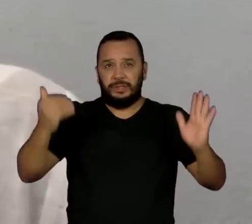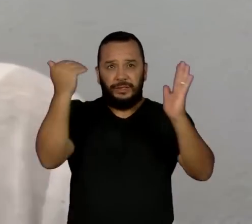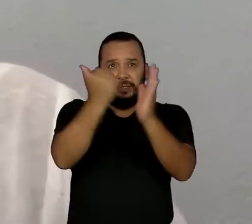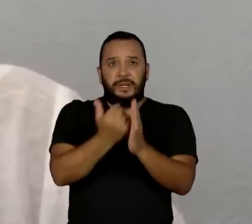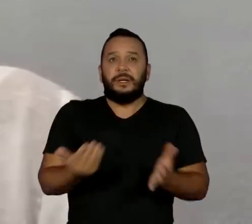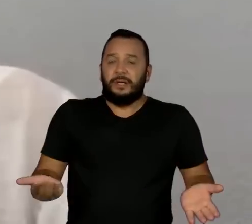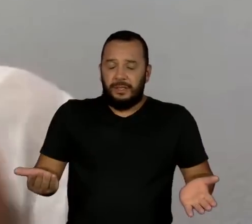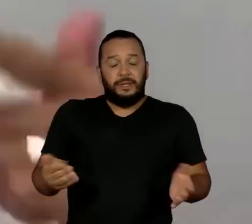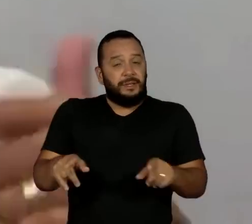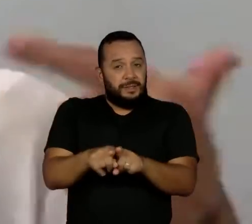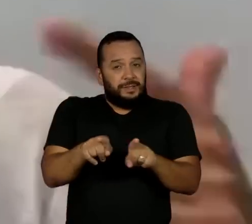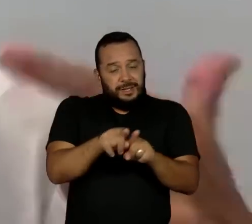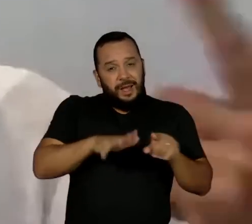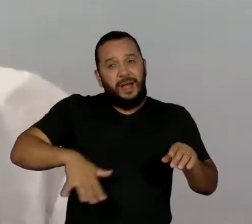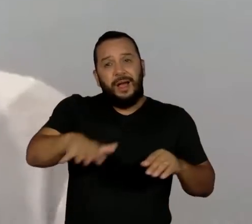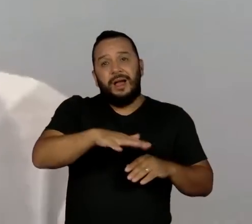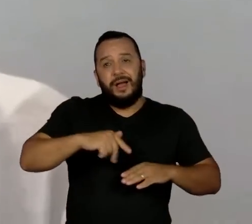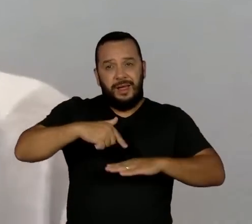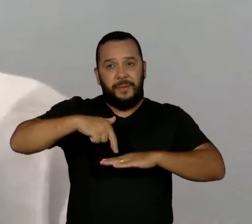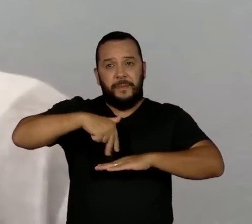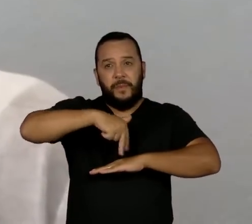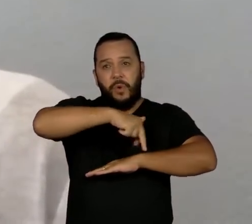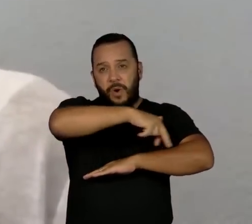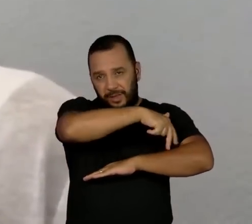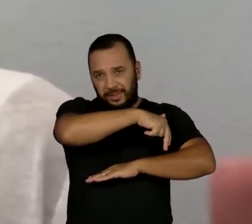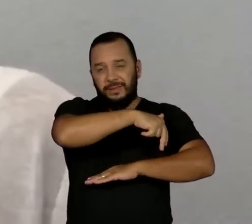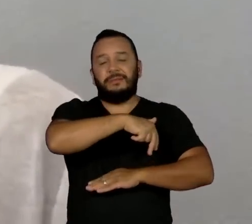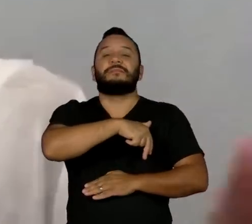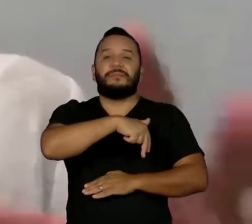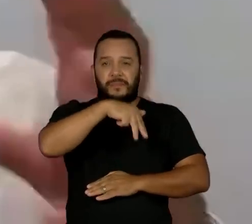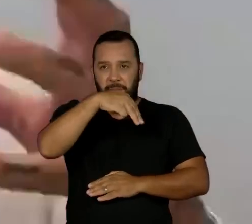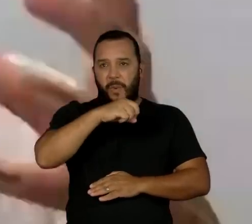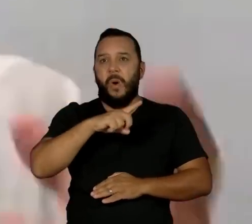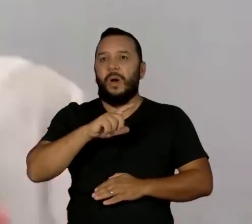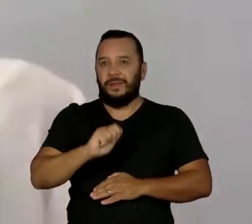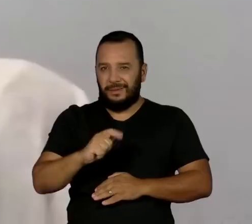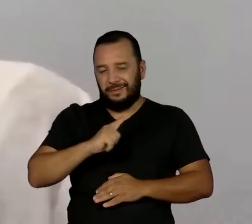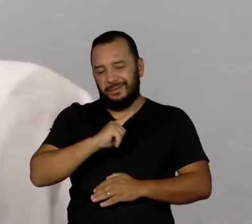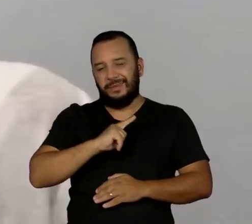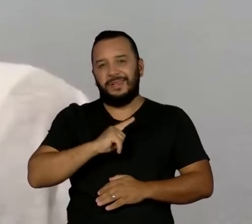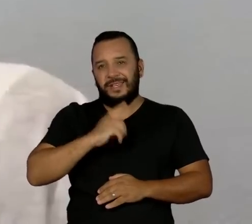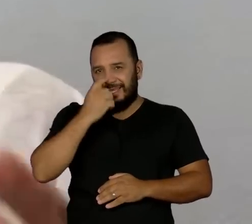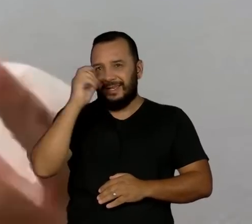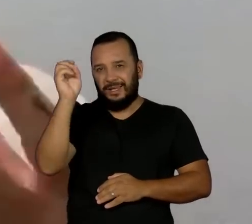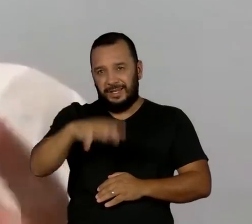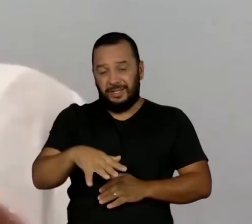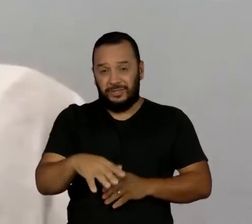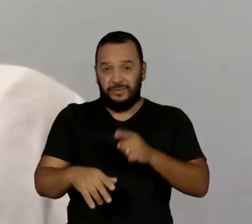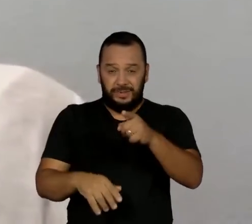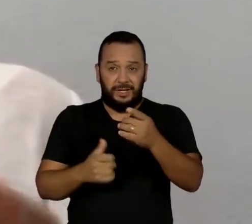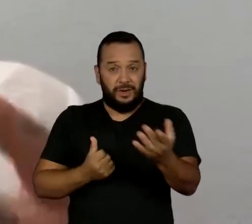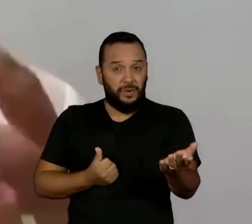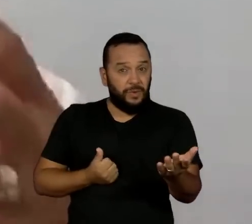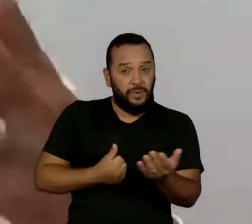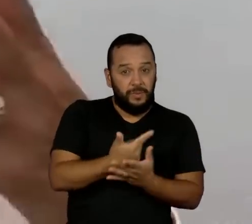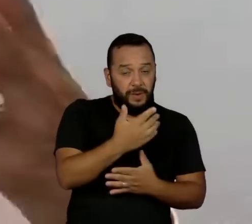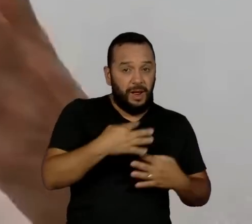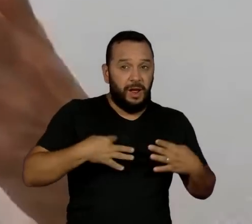da moda, que é um dos que mais produzem lixo, né? Então, quando a gente vai comprar uma peça, é muito